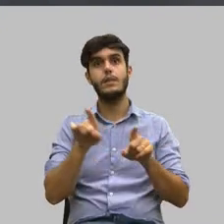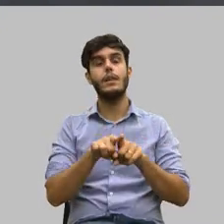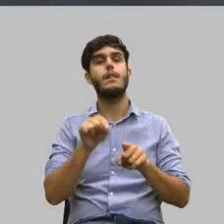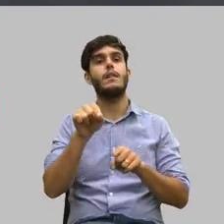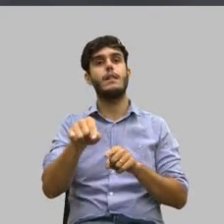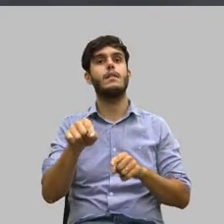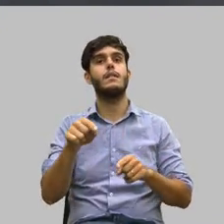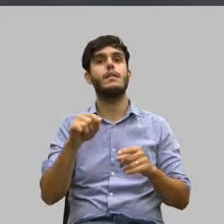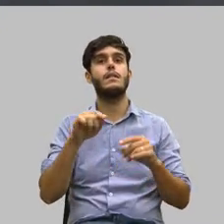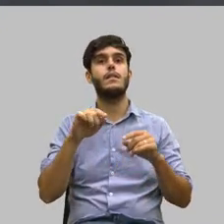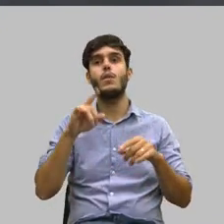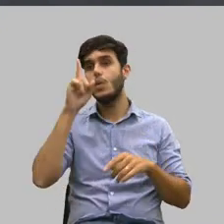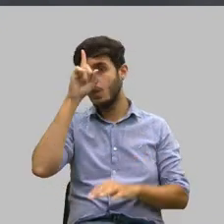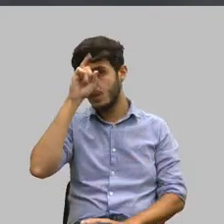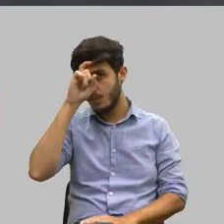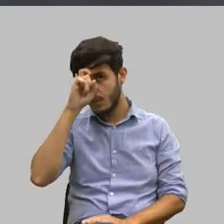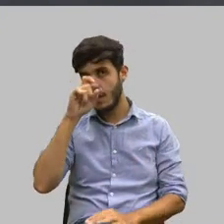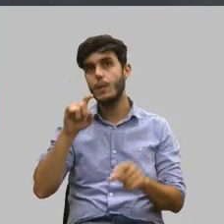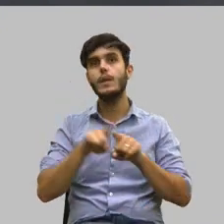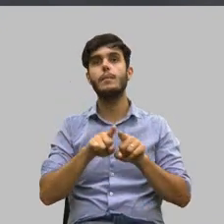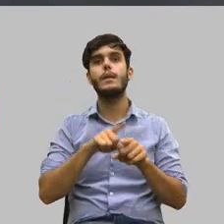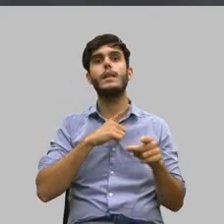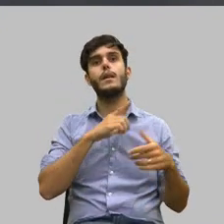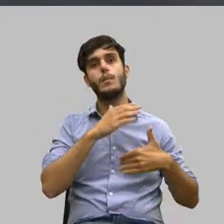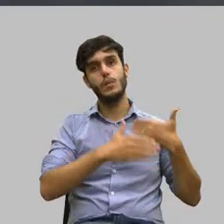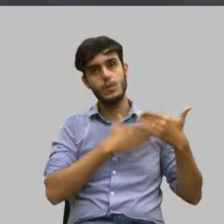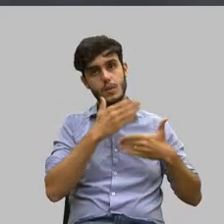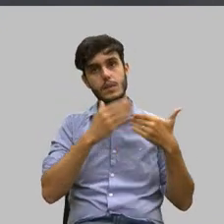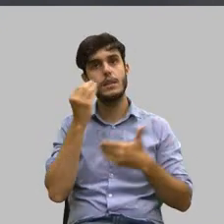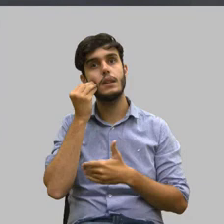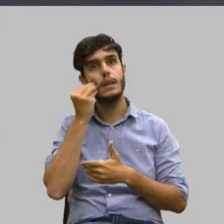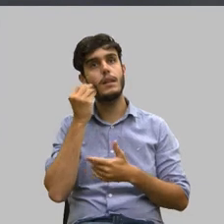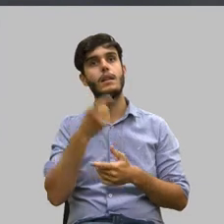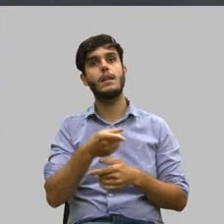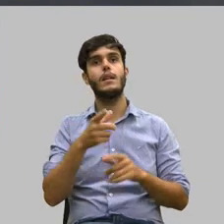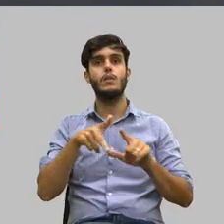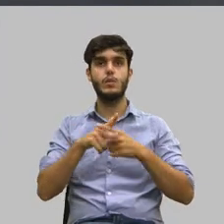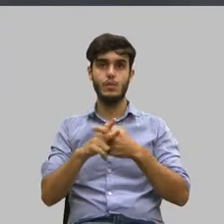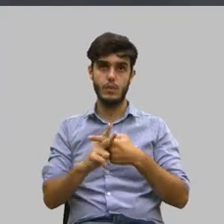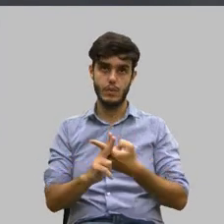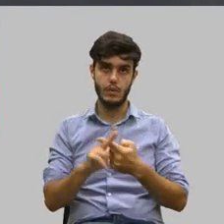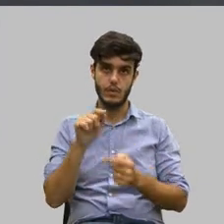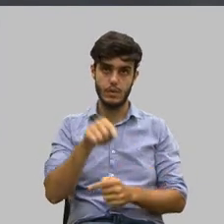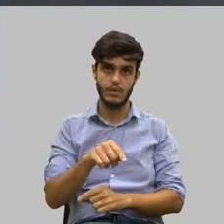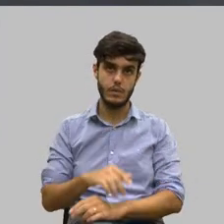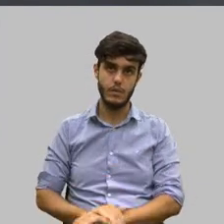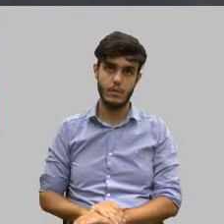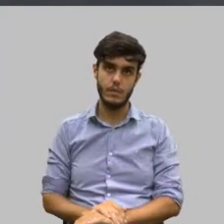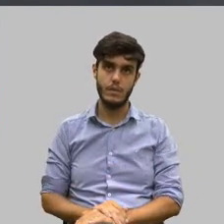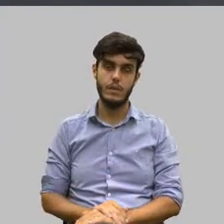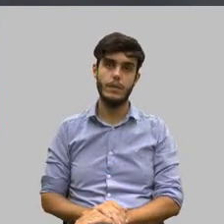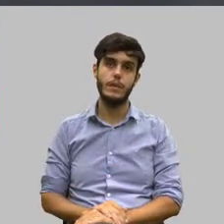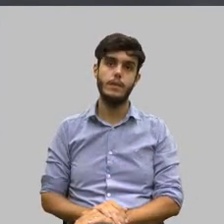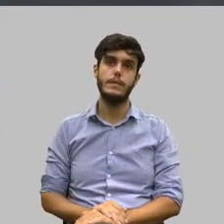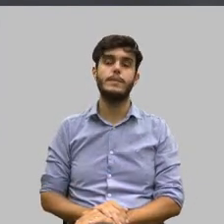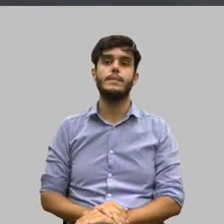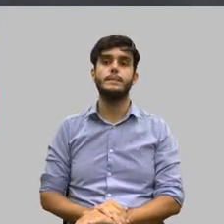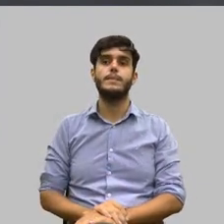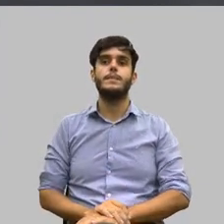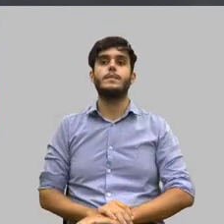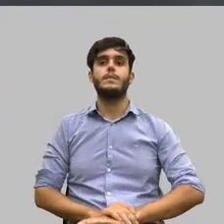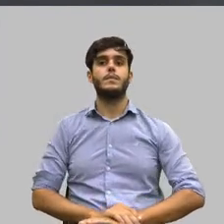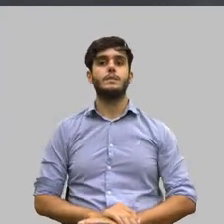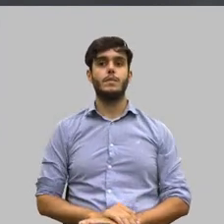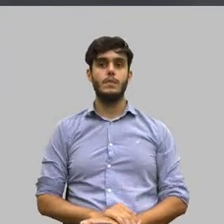já e a gente tem feito um processo realmente de tentativa de regularização respondido essa pergunta eh com relação ao